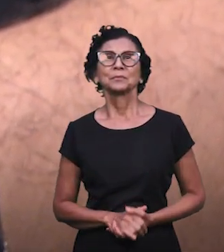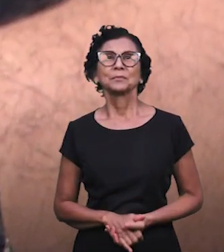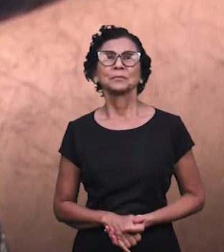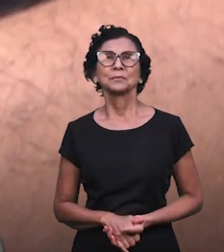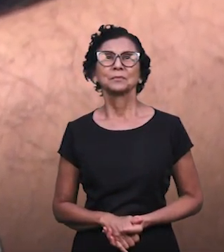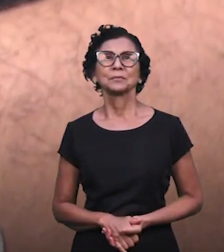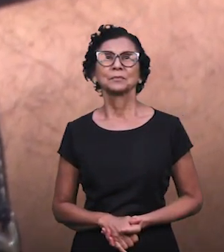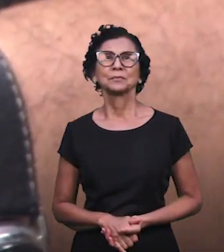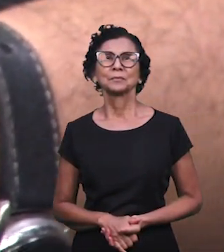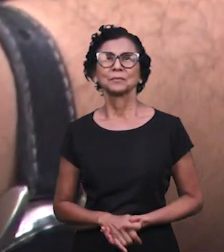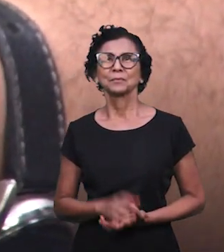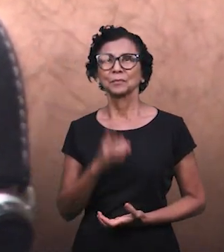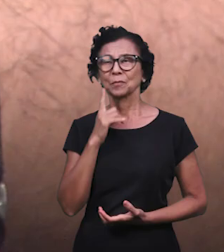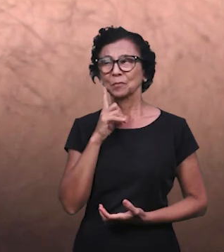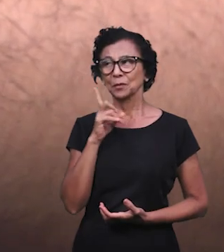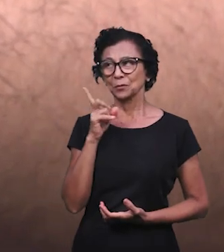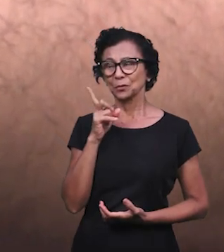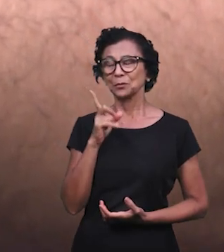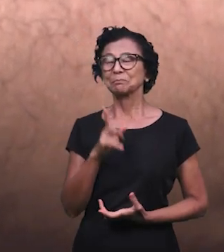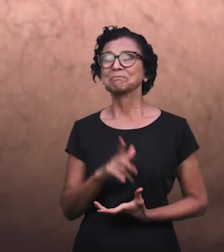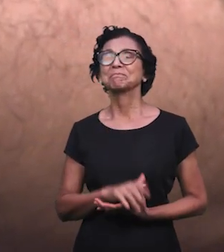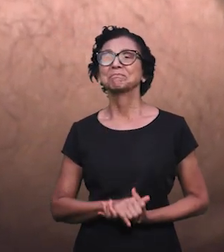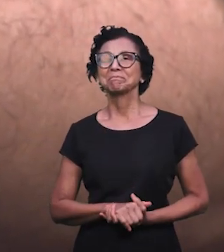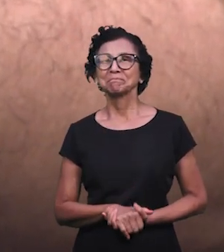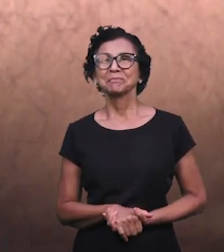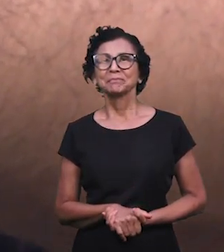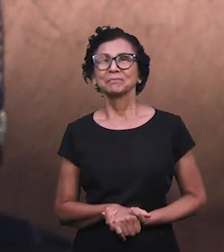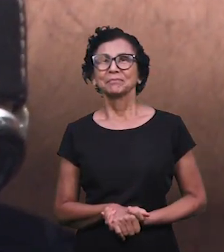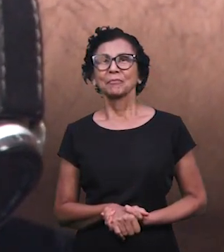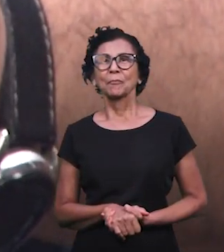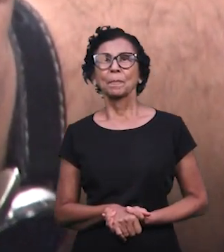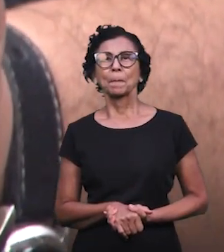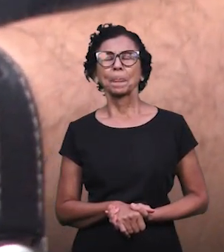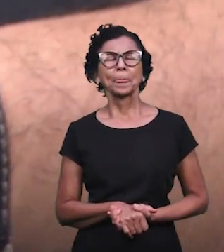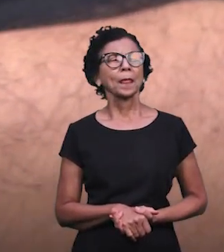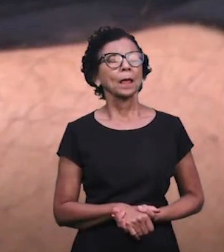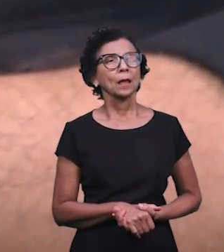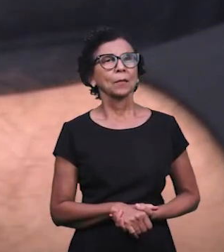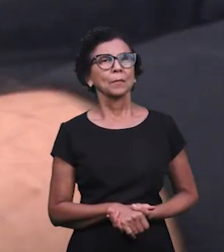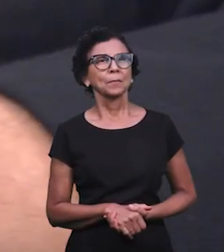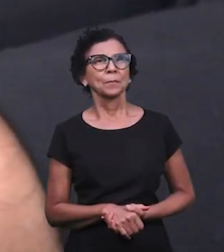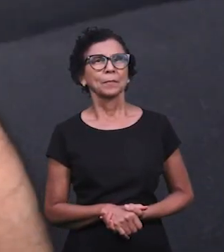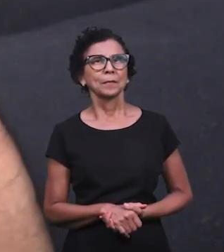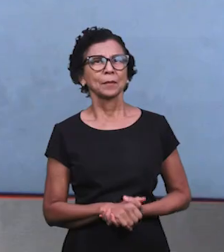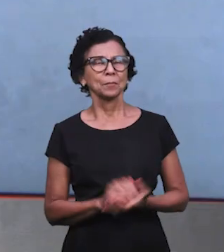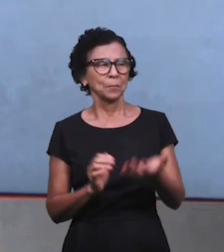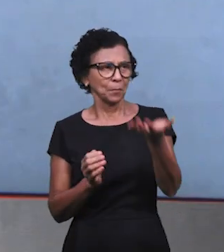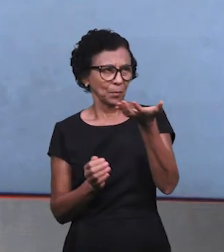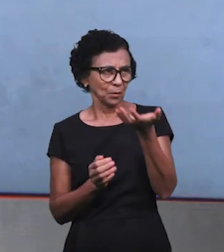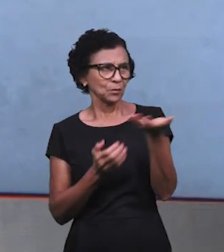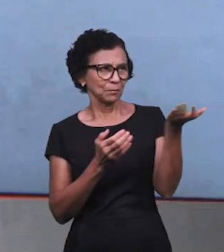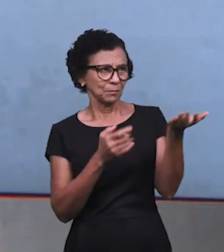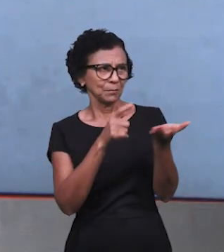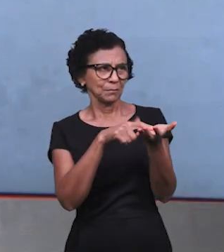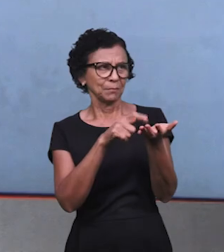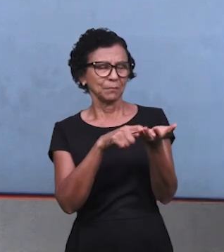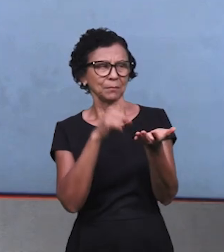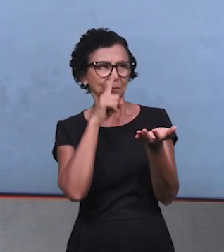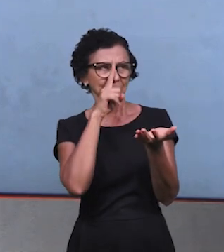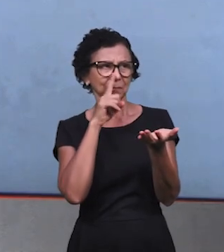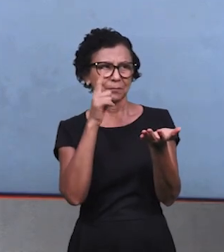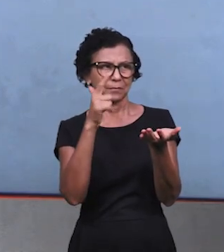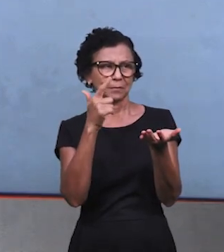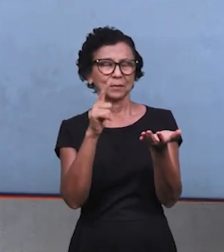segurar ela, ó. Tá vendo, ó? Até agora, lembra que pode segurar, não tem problema não, tá? Não tem